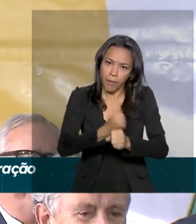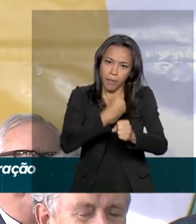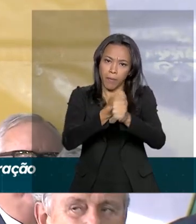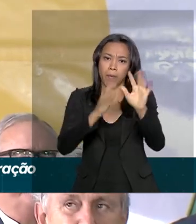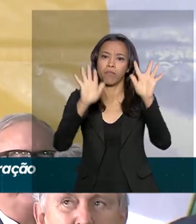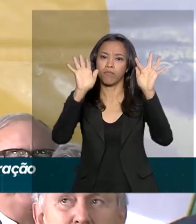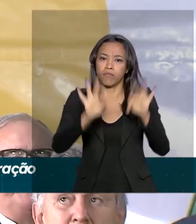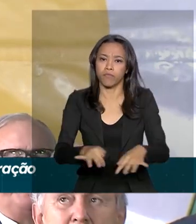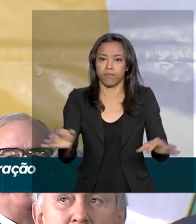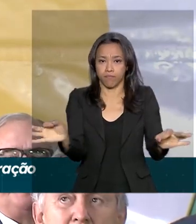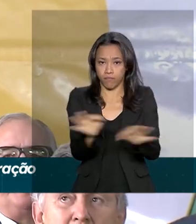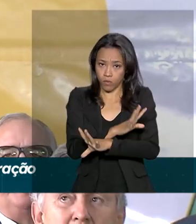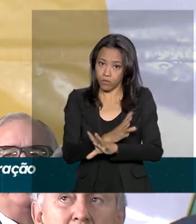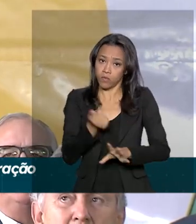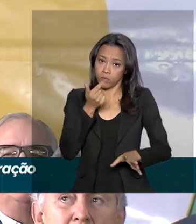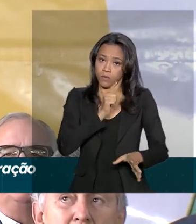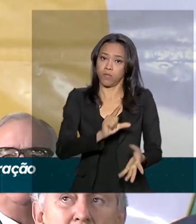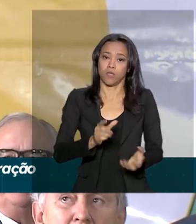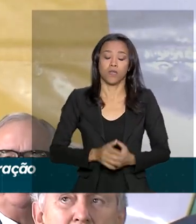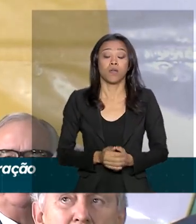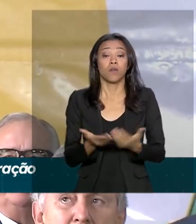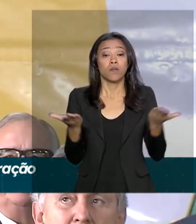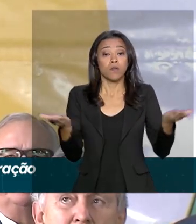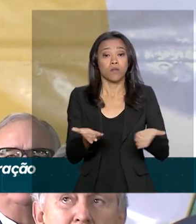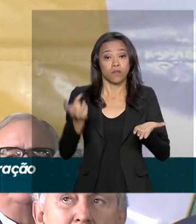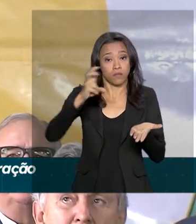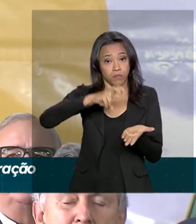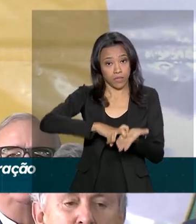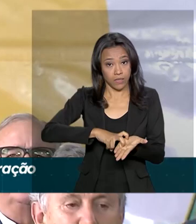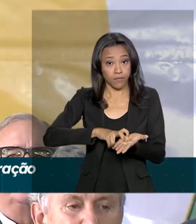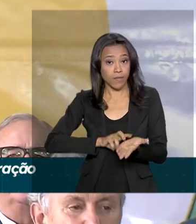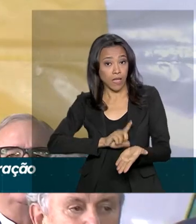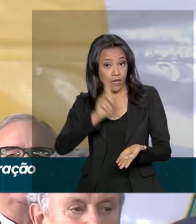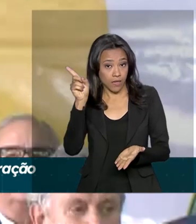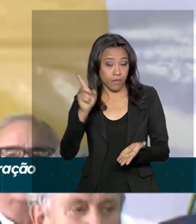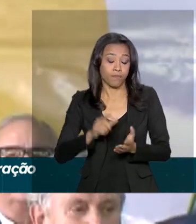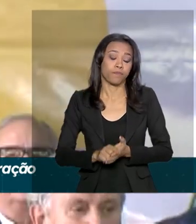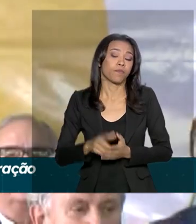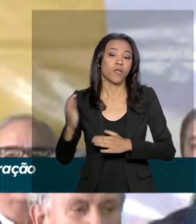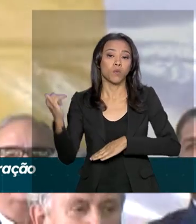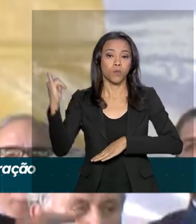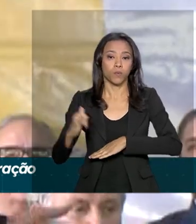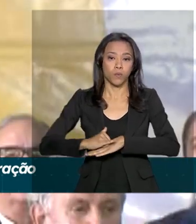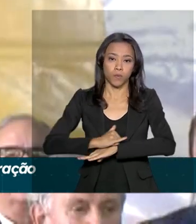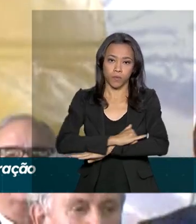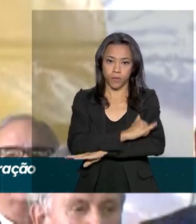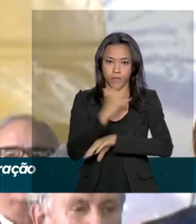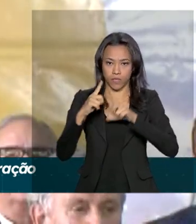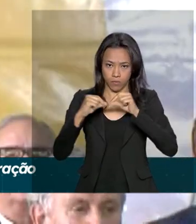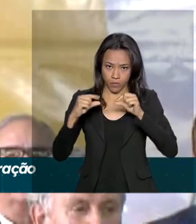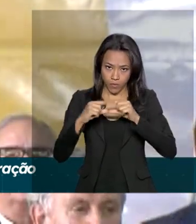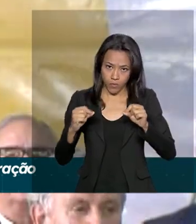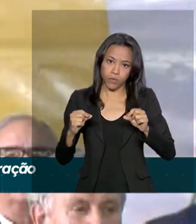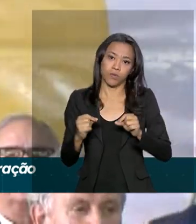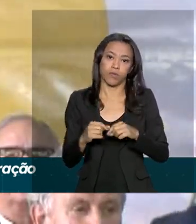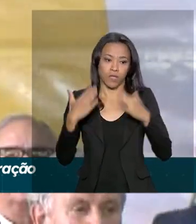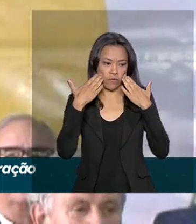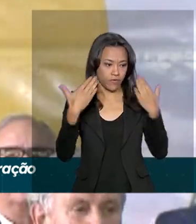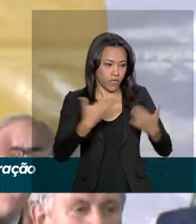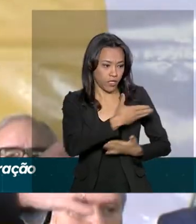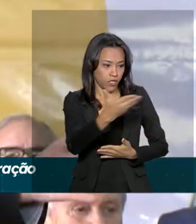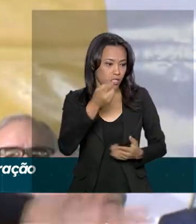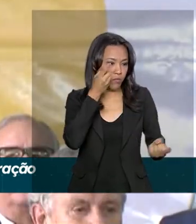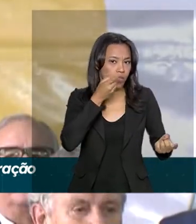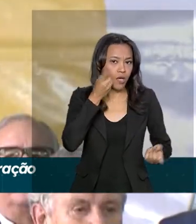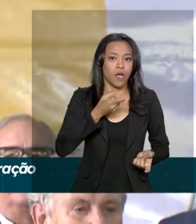Inclusive, hoje de manhã, ainda no aeroporto lá de Brasília, na base aérea, na frente de todos os deputados e senadores